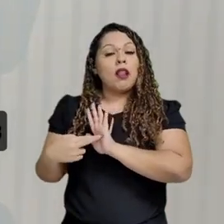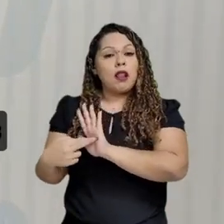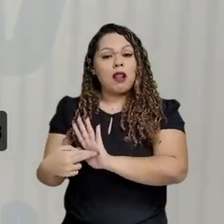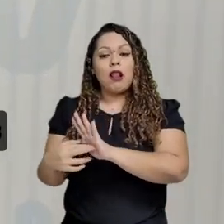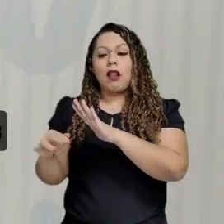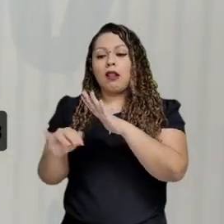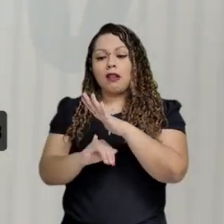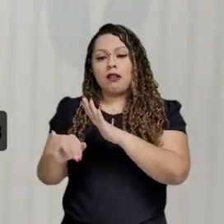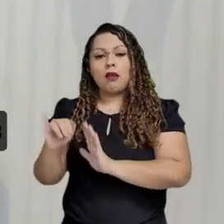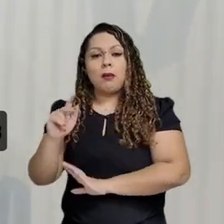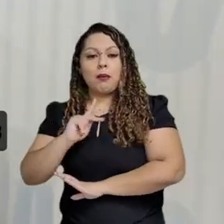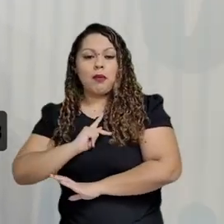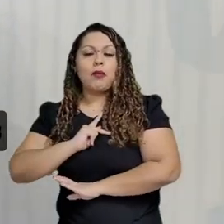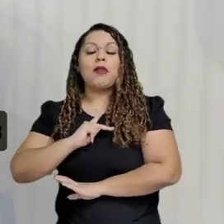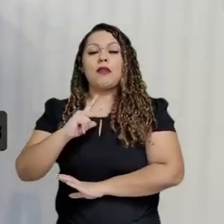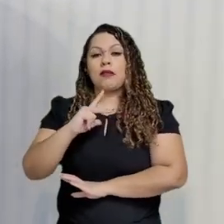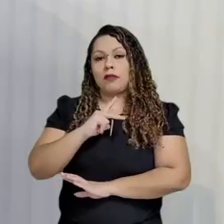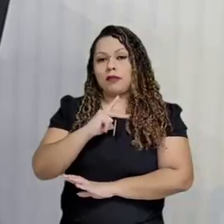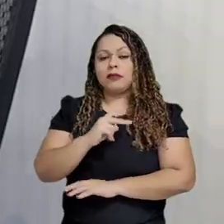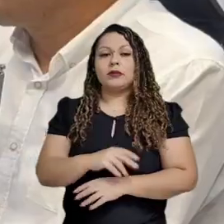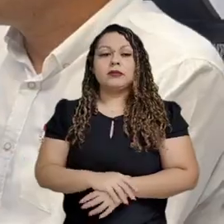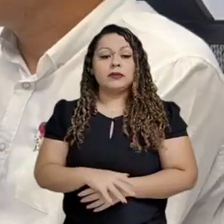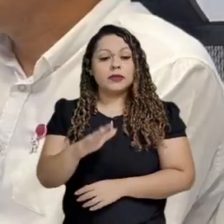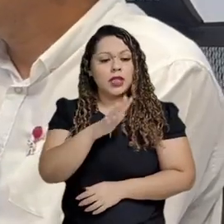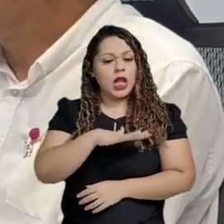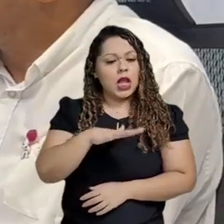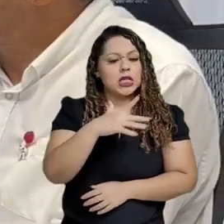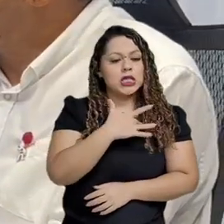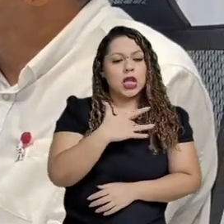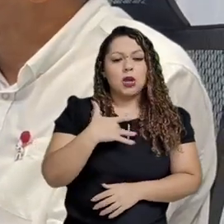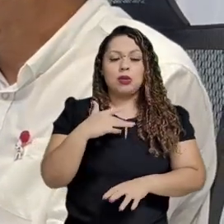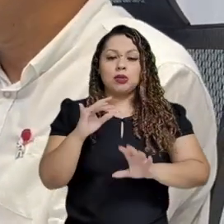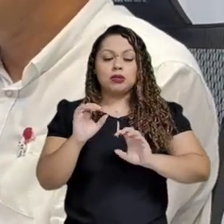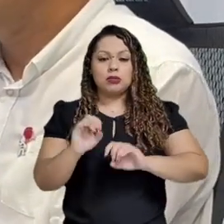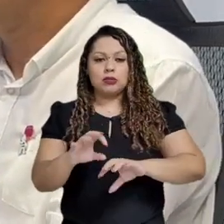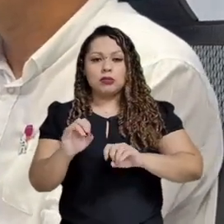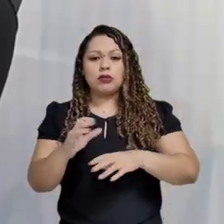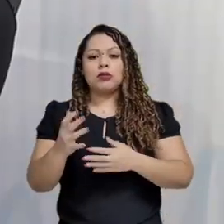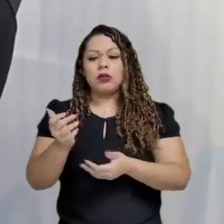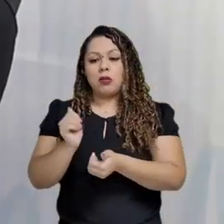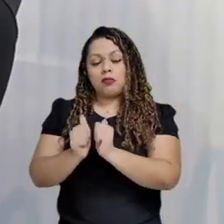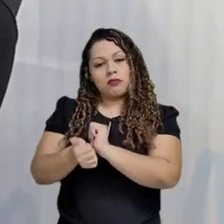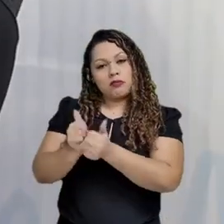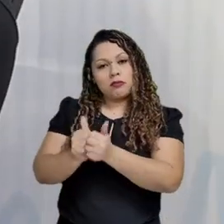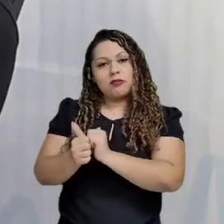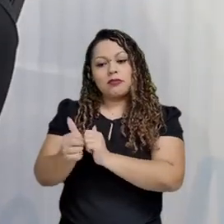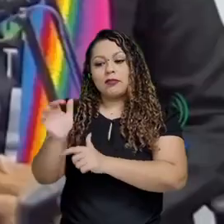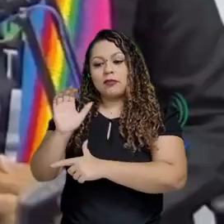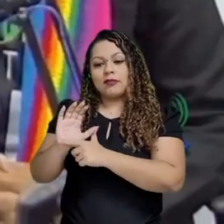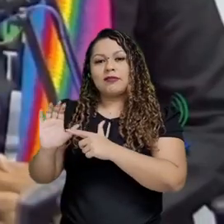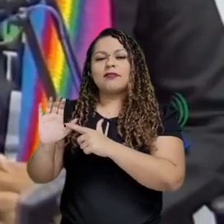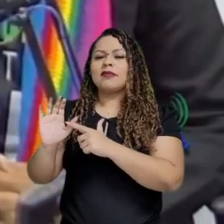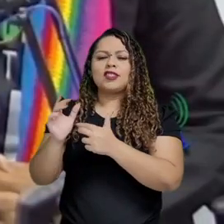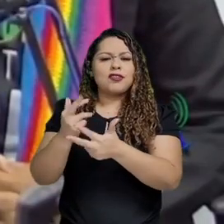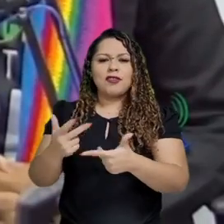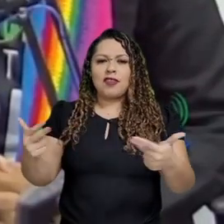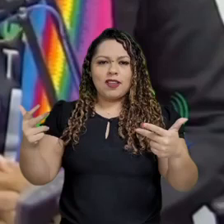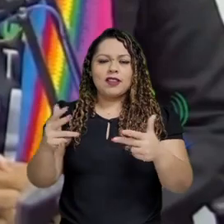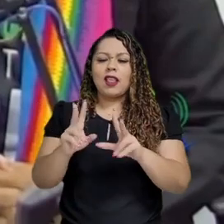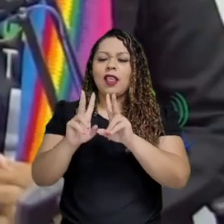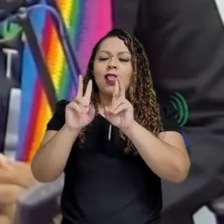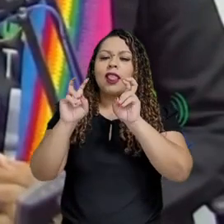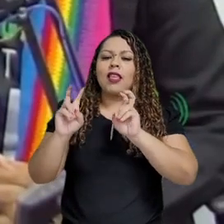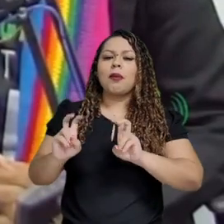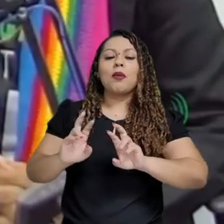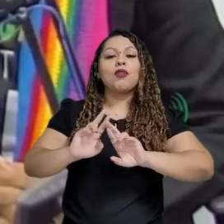representantes de instituições públicas e privadas, das áreas da saúde, educação, esporte, cidadania, enfim,